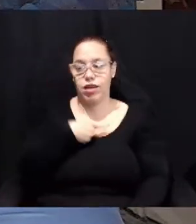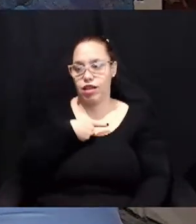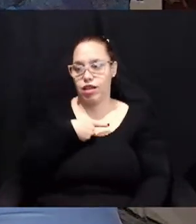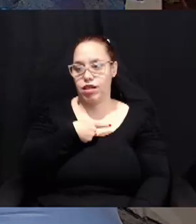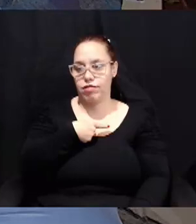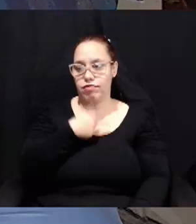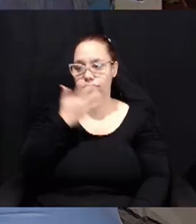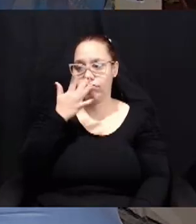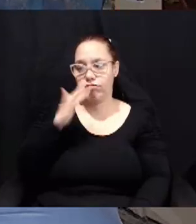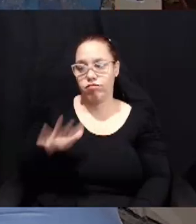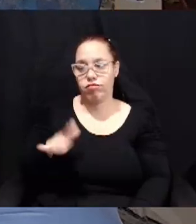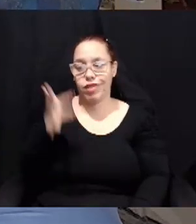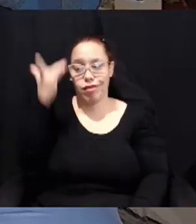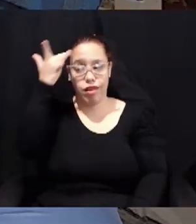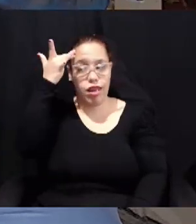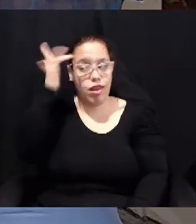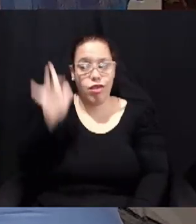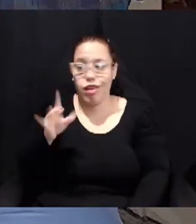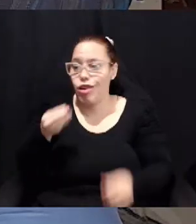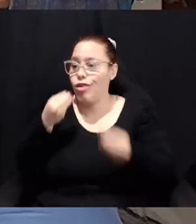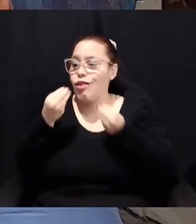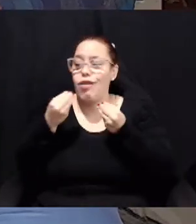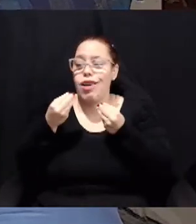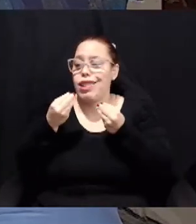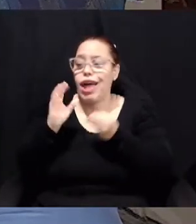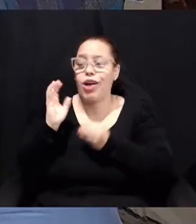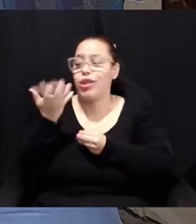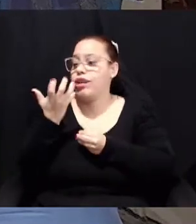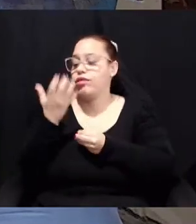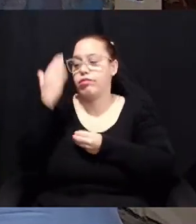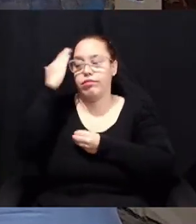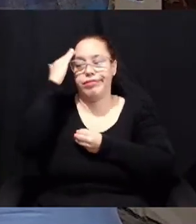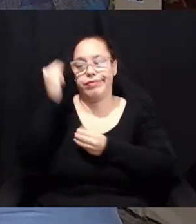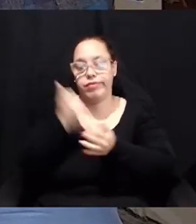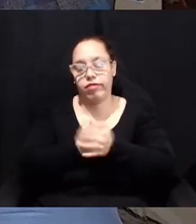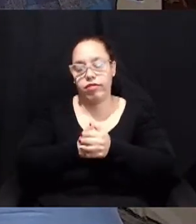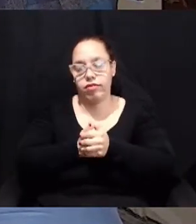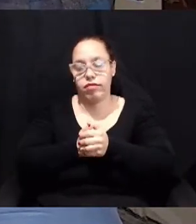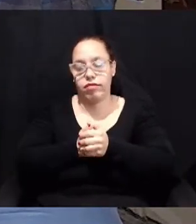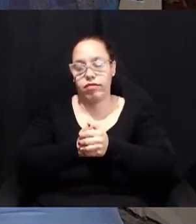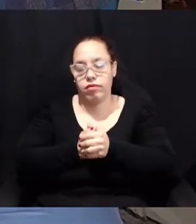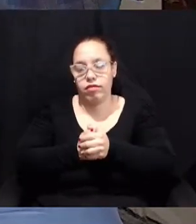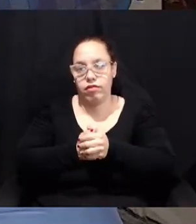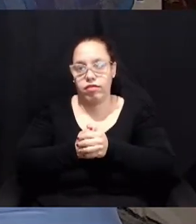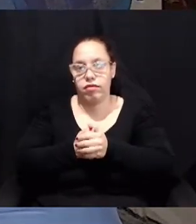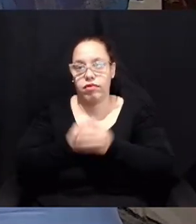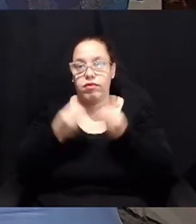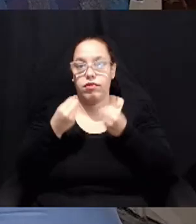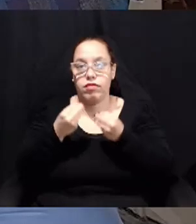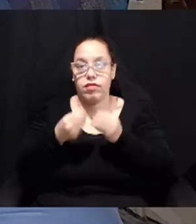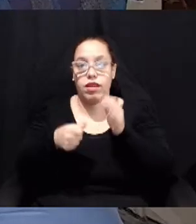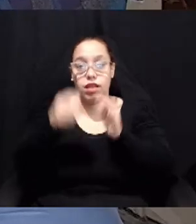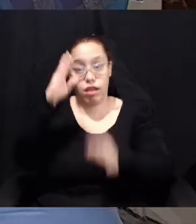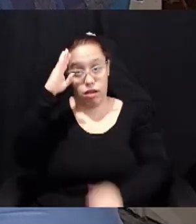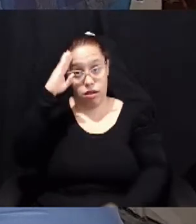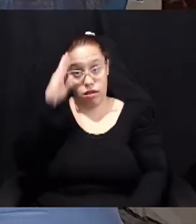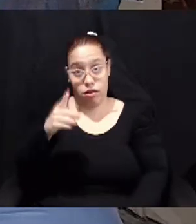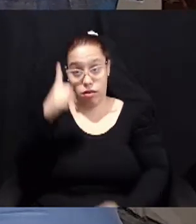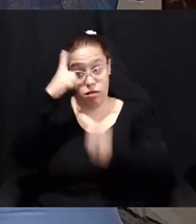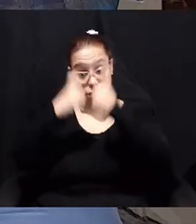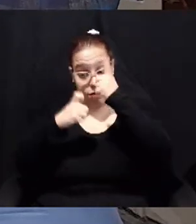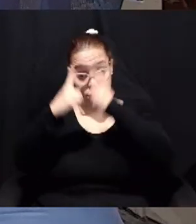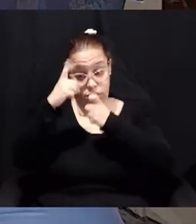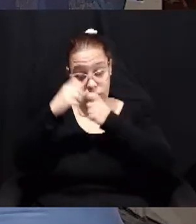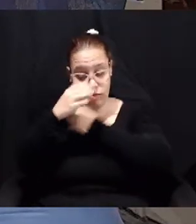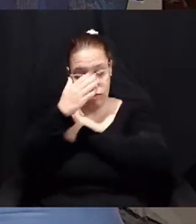entende o que está acontecendo, e que a gente sabe muito bem que garotinhas como ela são as principais vítimas desse processo, que é